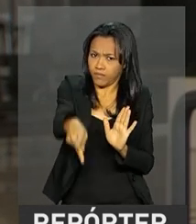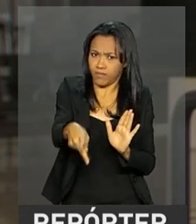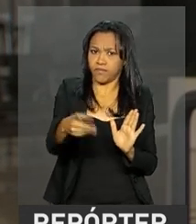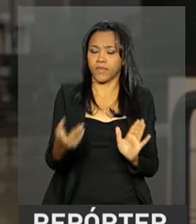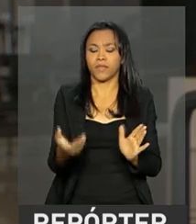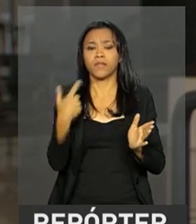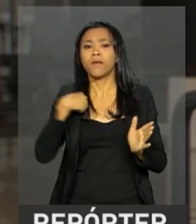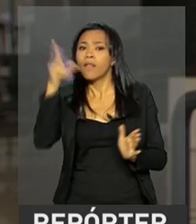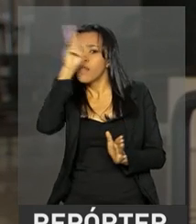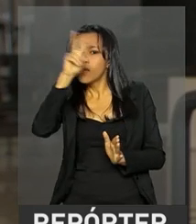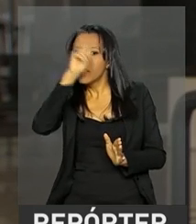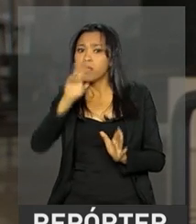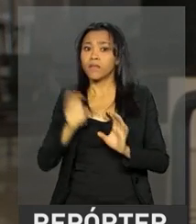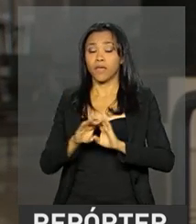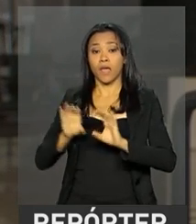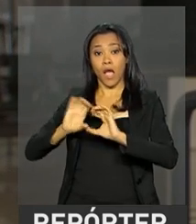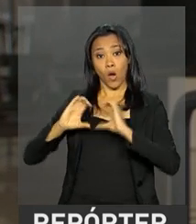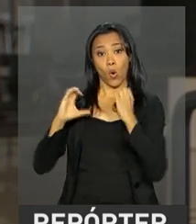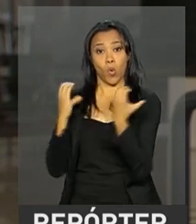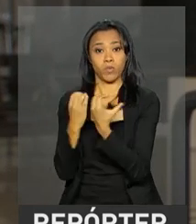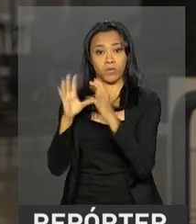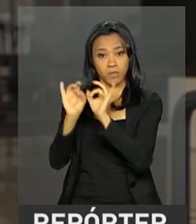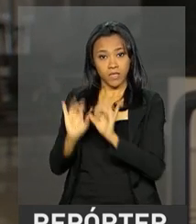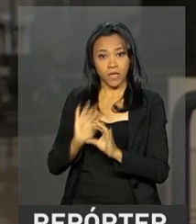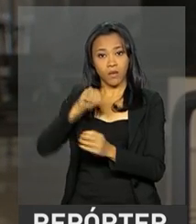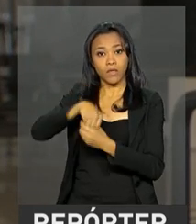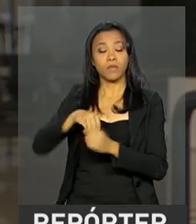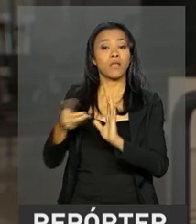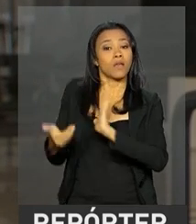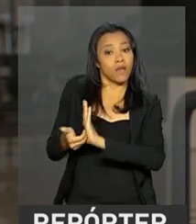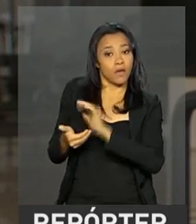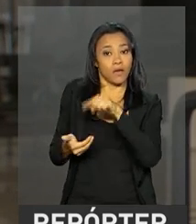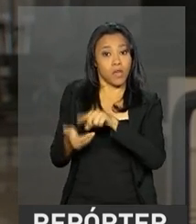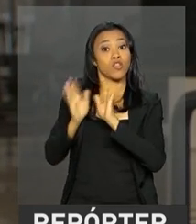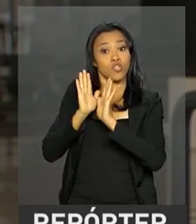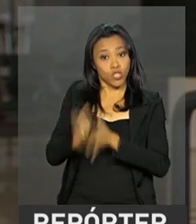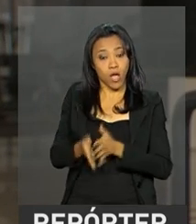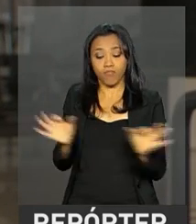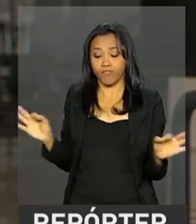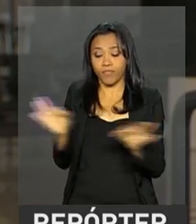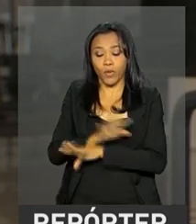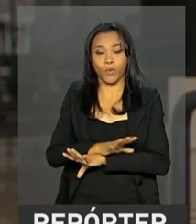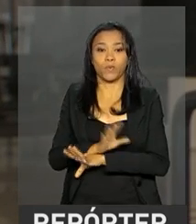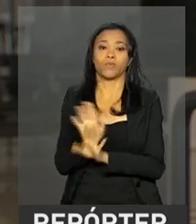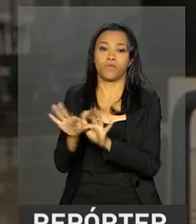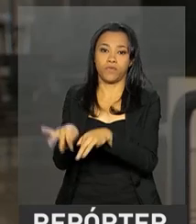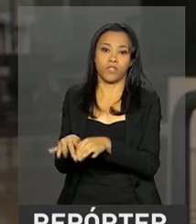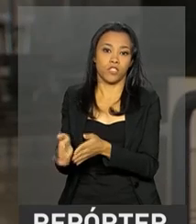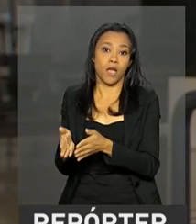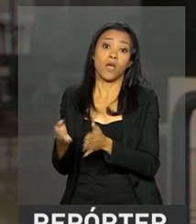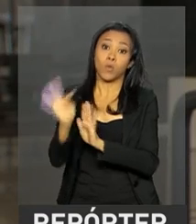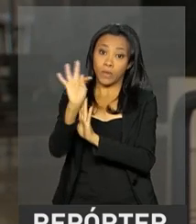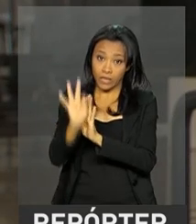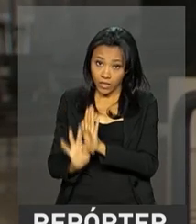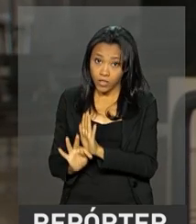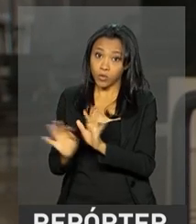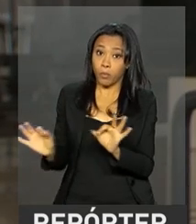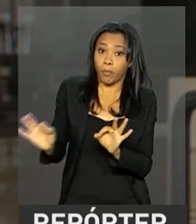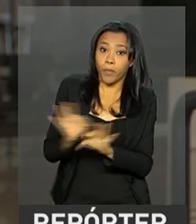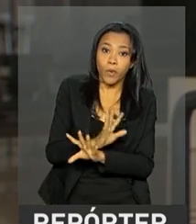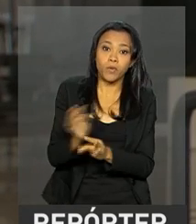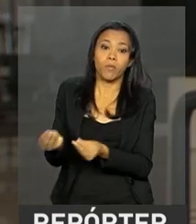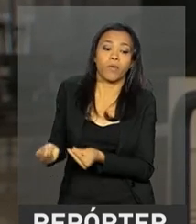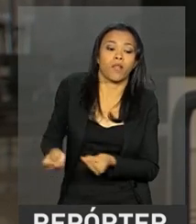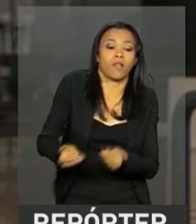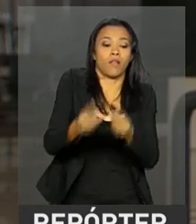Comissão Especial da Reforma da Previdência na Câmara dos Deputados já concluiu os trabalhos e o texto está pronto